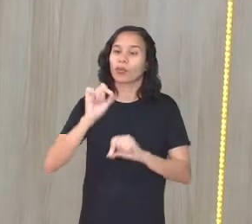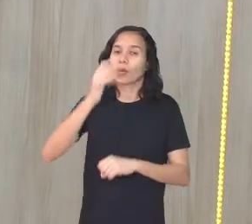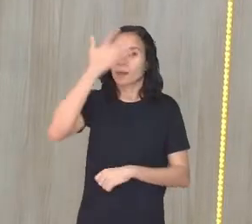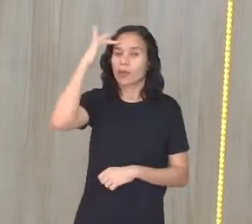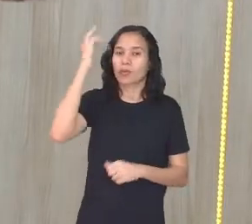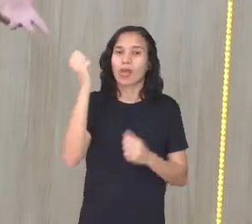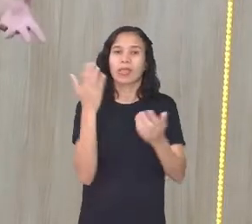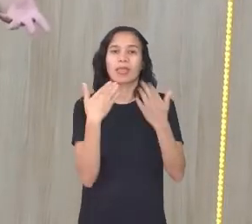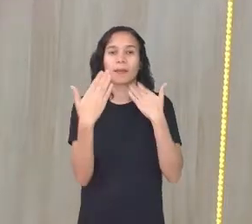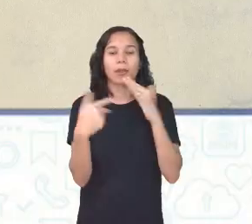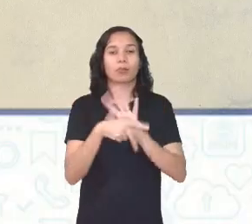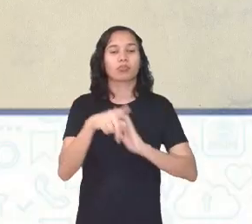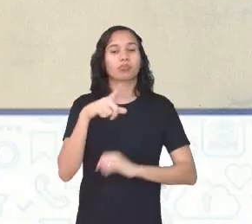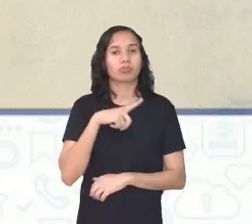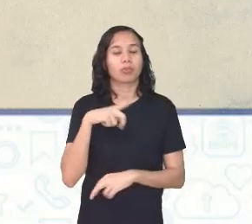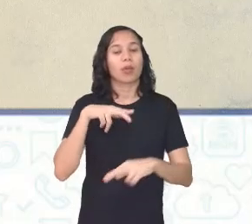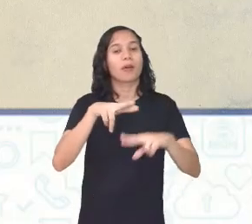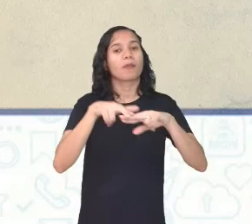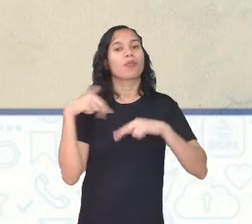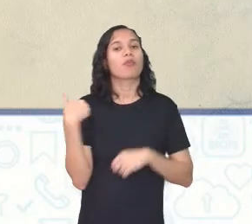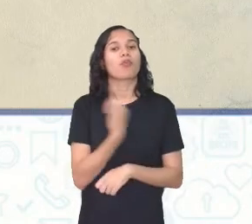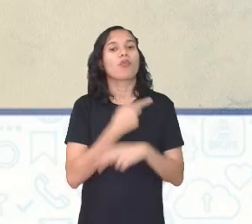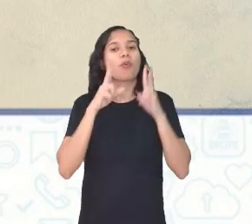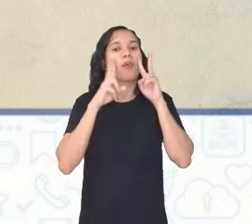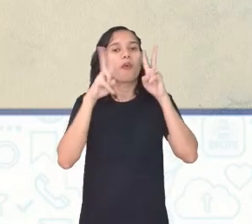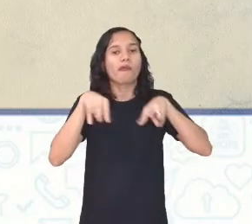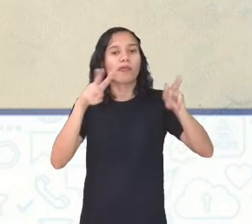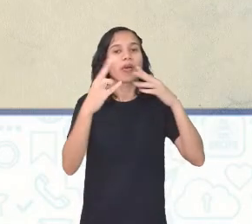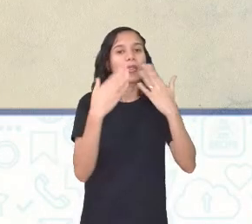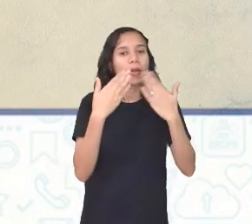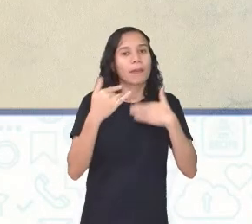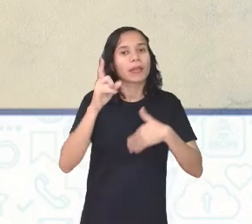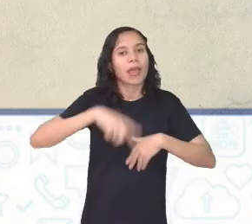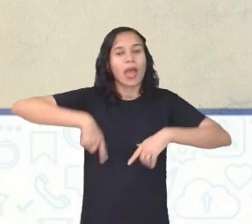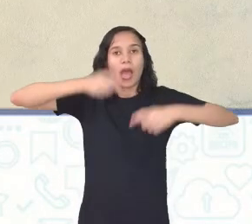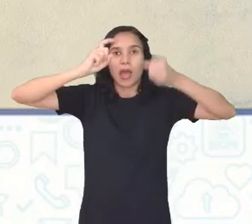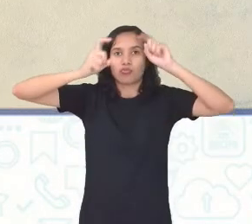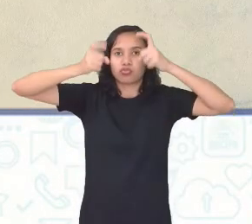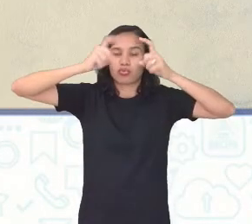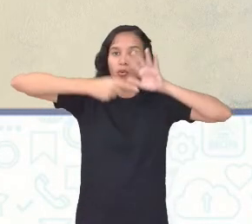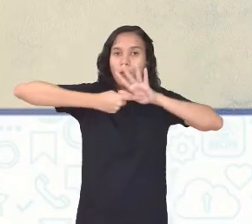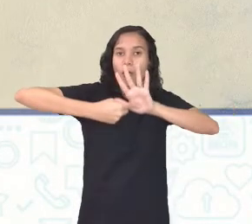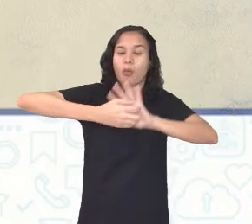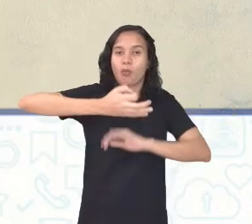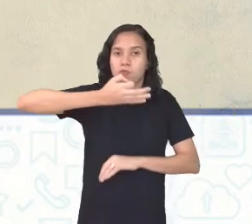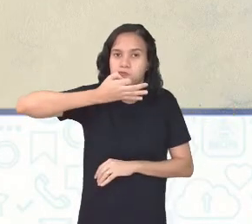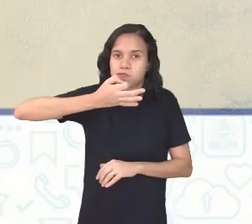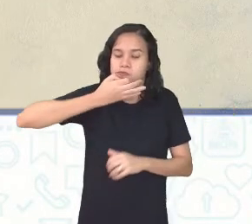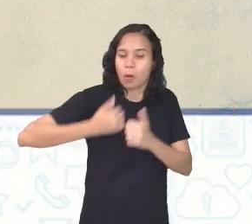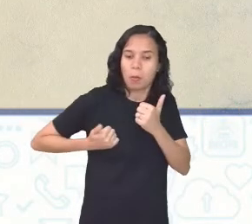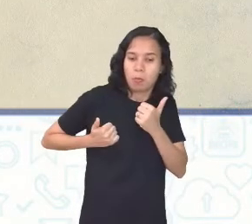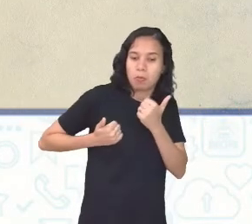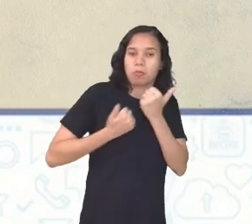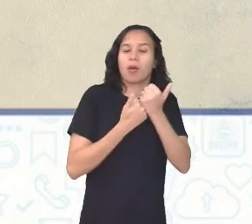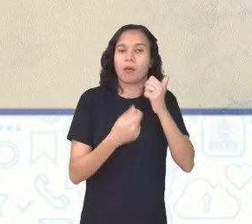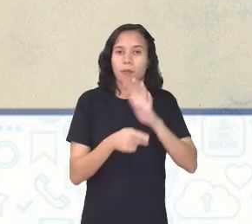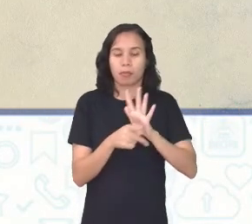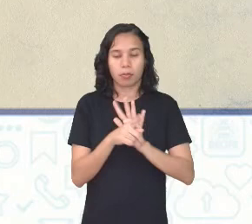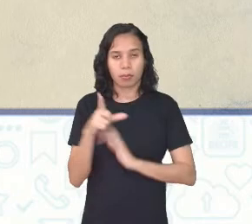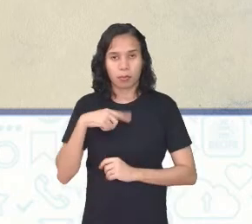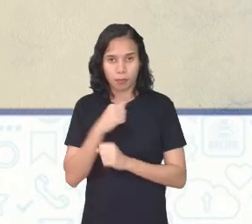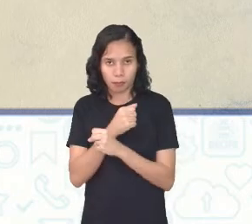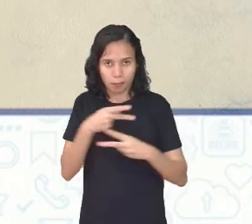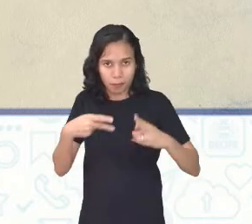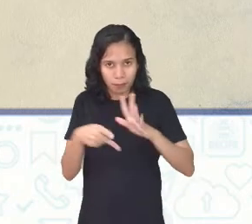ato de debater. Porque a gente viu que debater é discutir apresentando argumentos, contestar, polemizar, debater uma